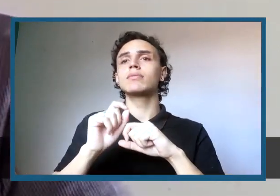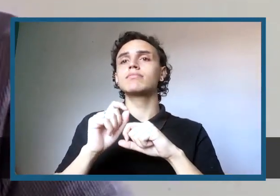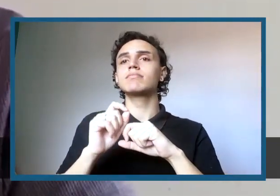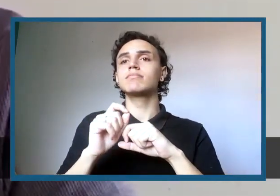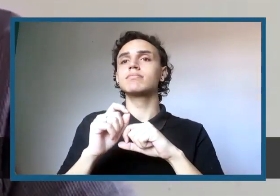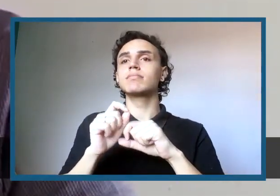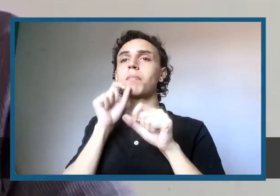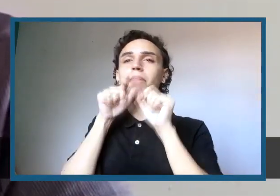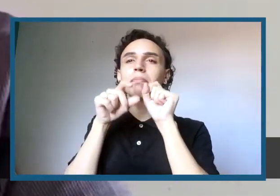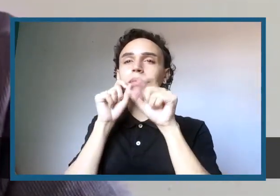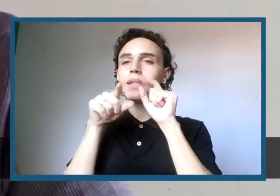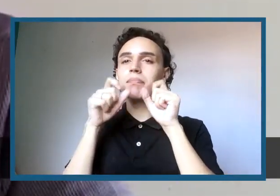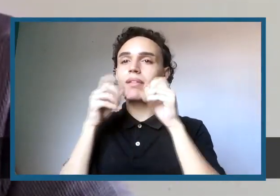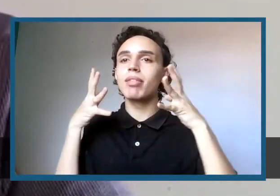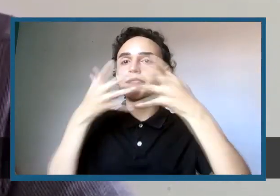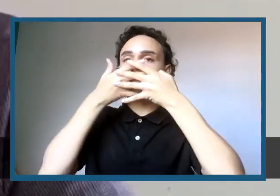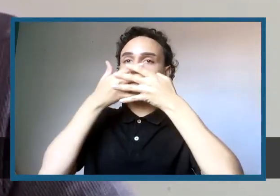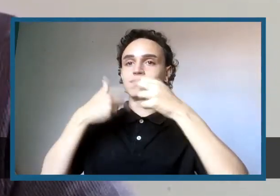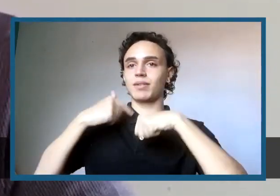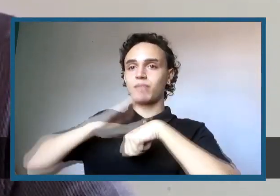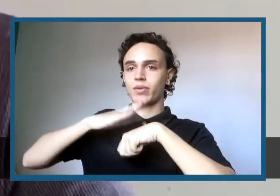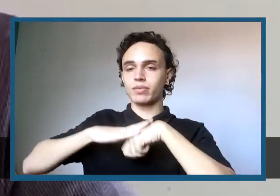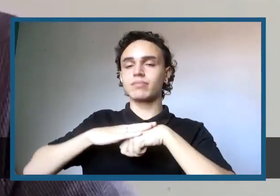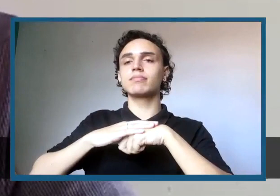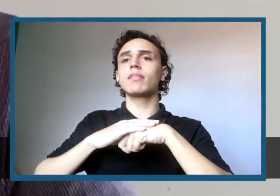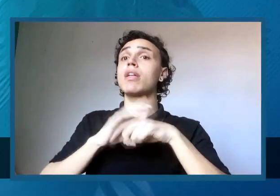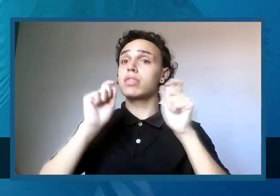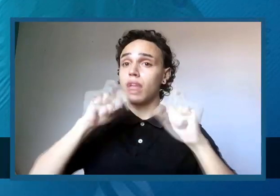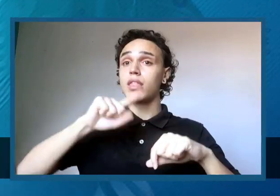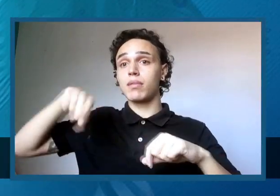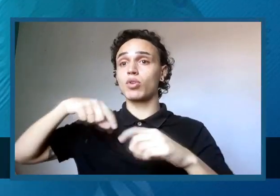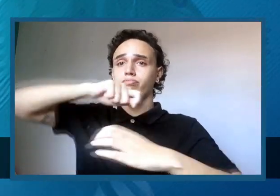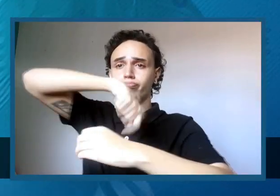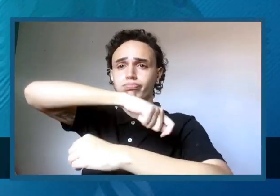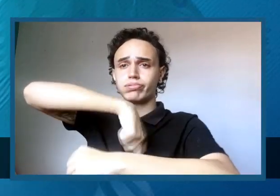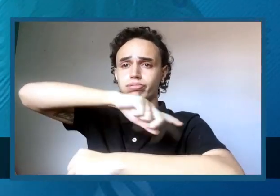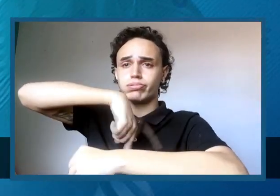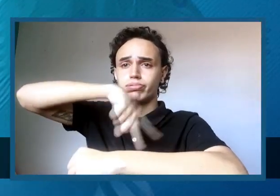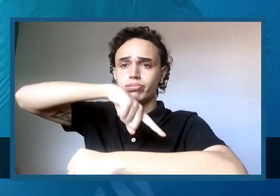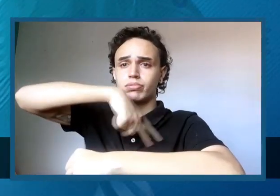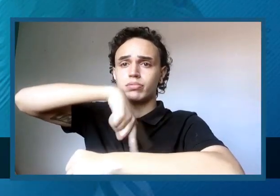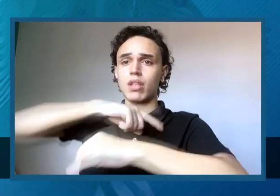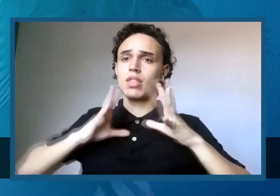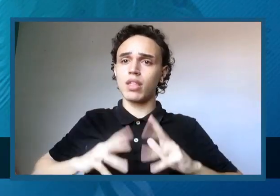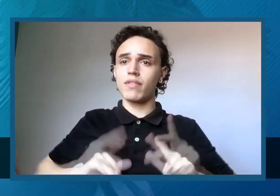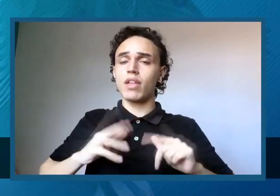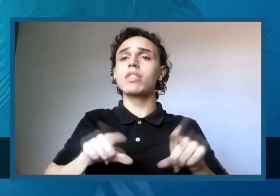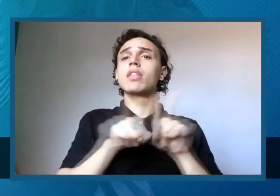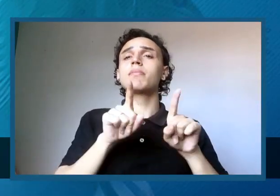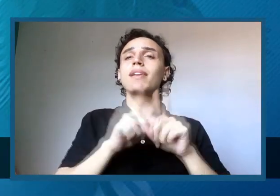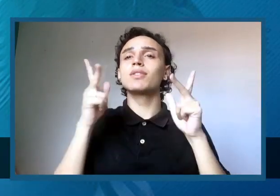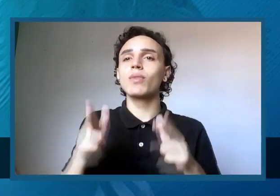caso das máscaras caseiras. Nós podemos utilizar essas toalhas por até 4 vezes. Por 4 vezes de uso se mantém